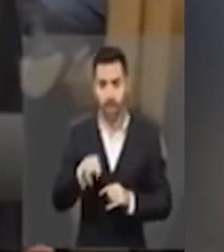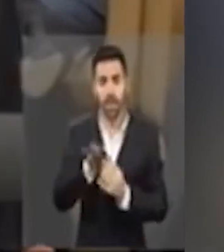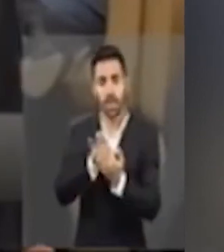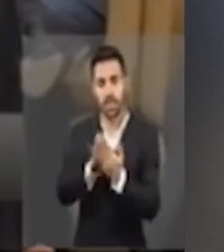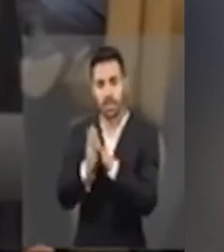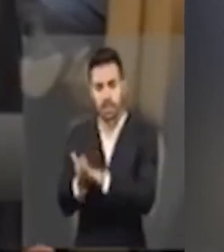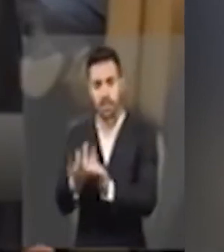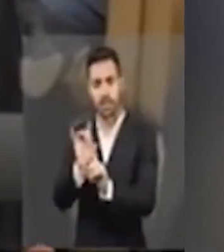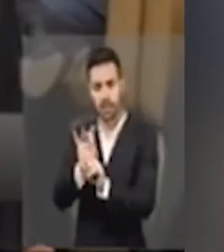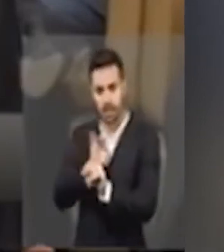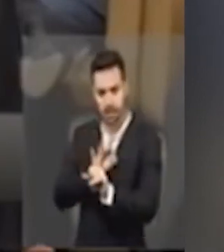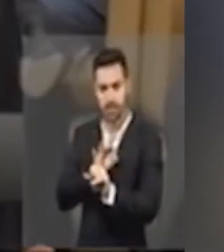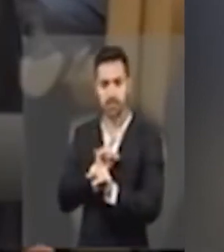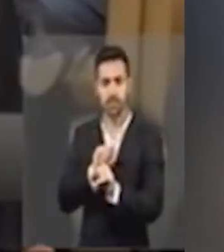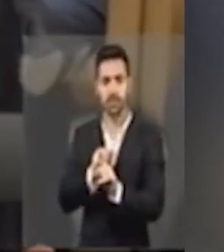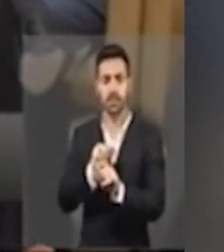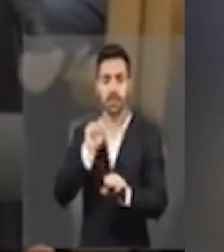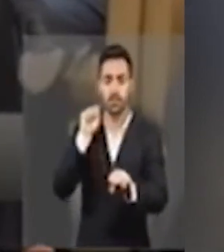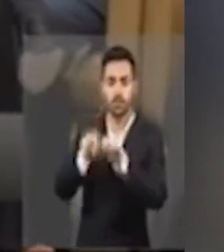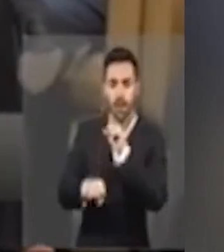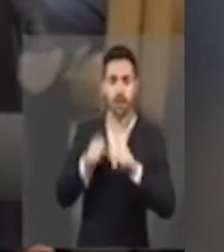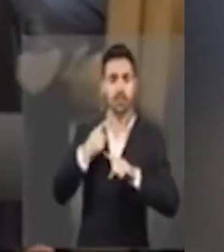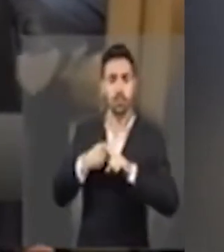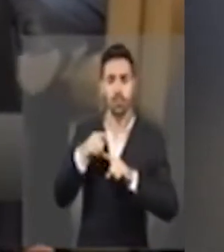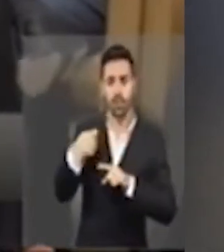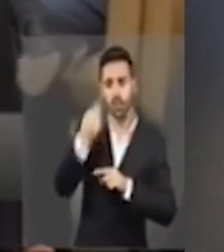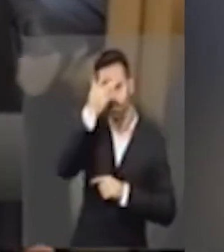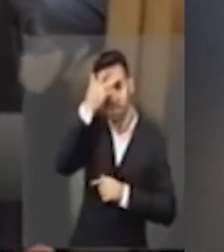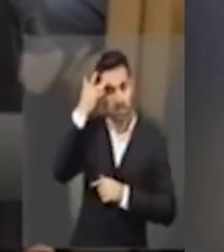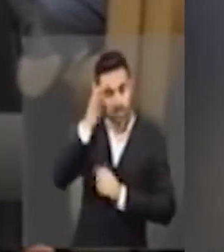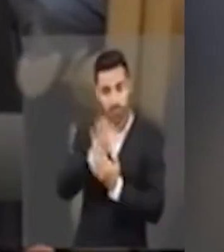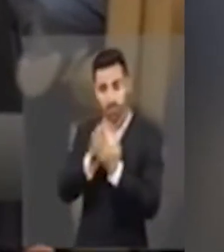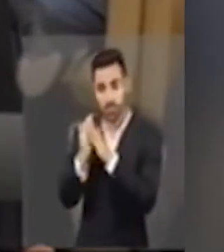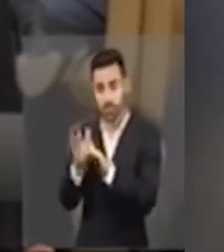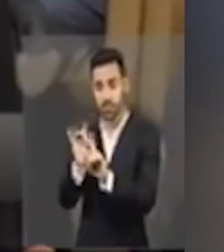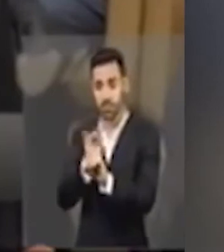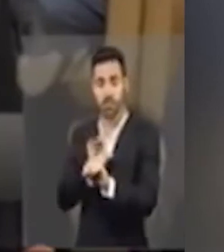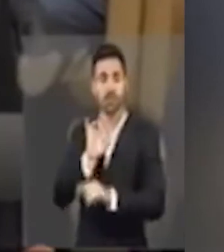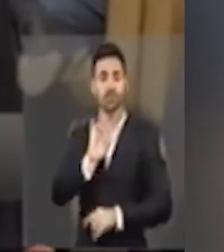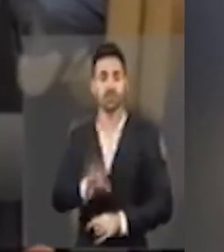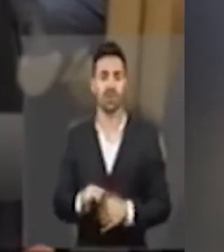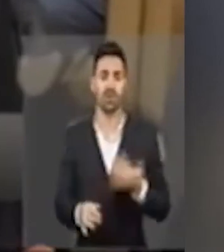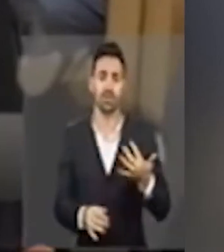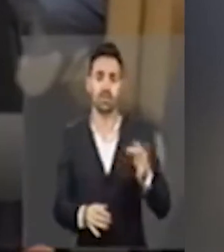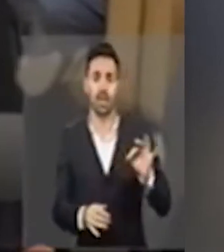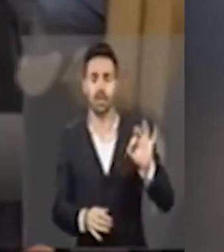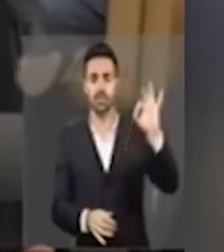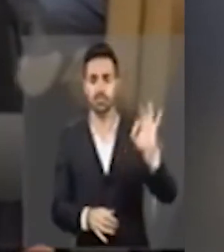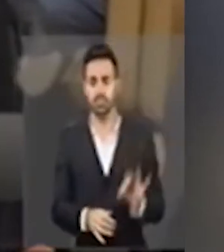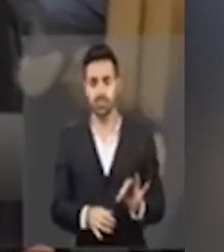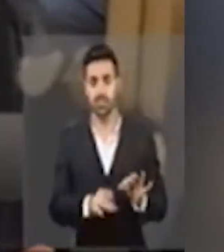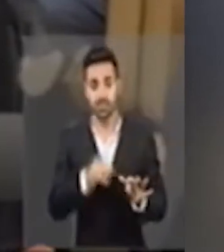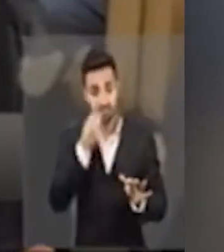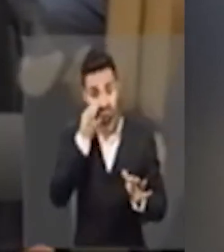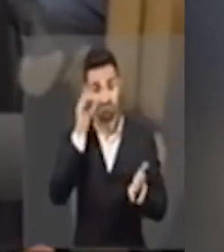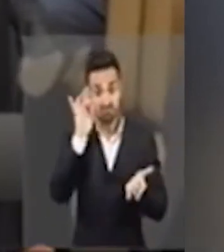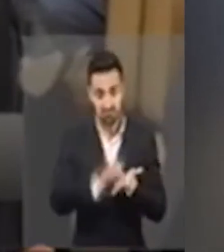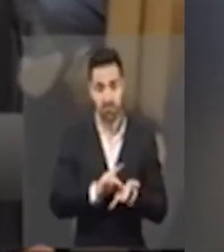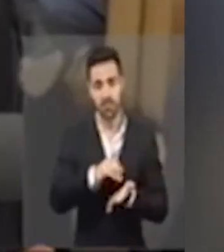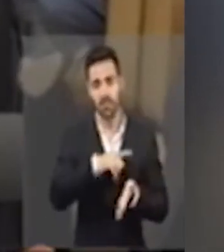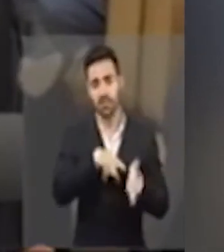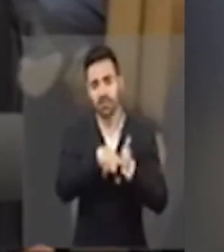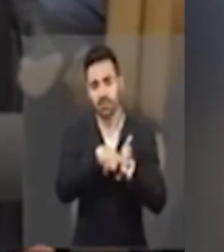como é assassinato agressão por motivação transfóbica apenas 10 o centro de fato são